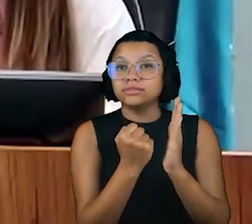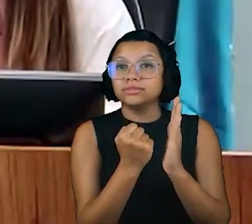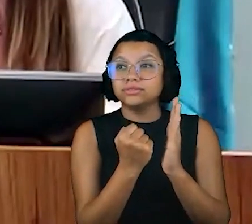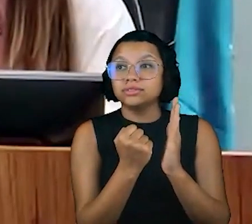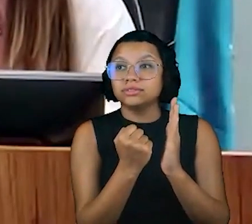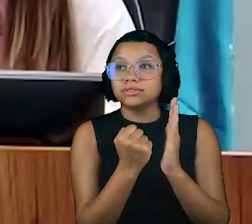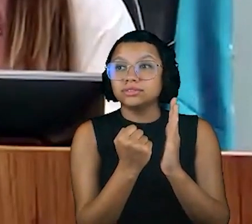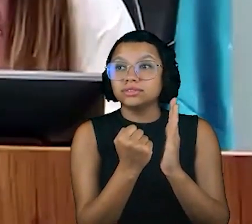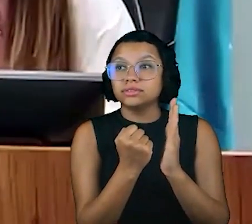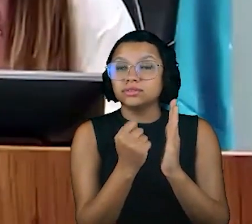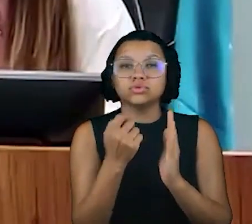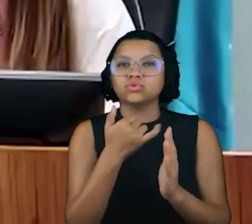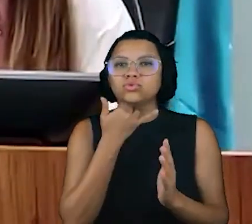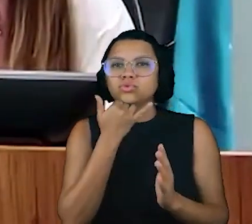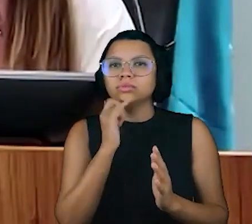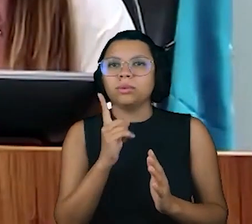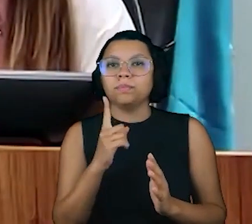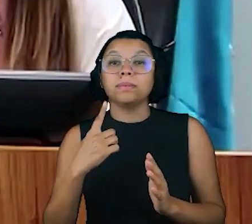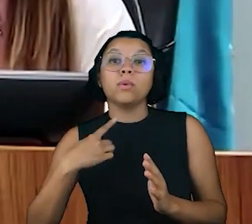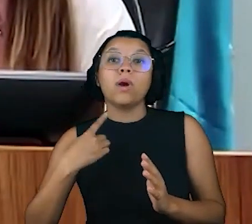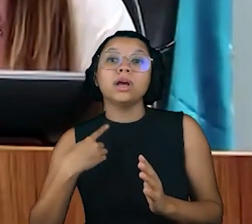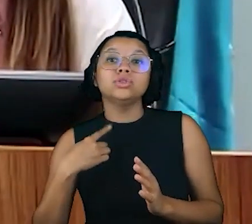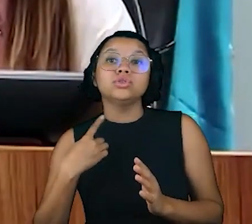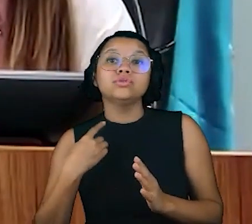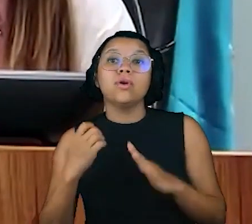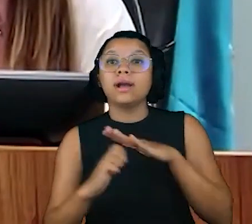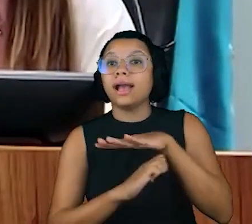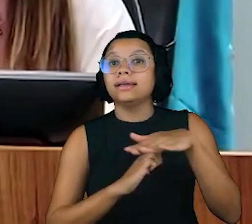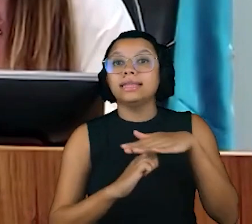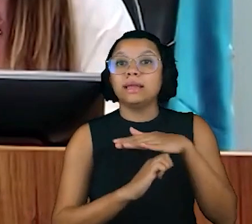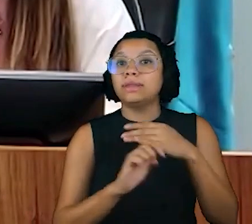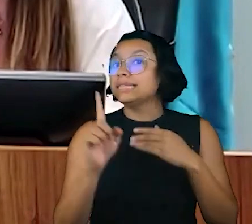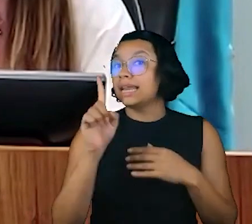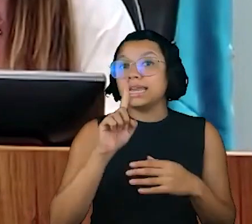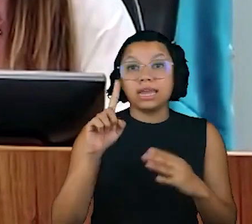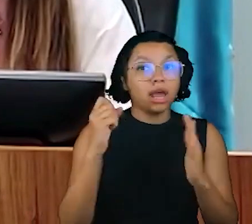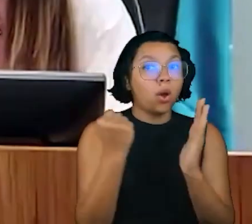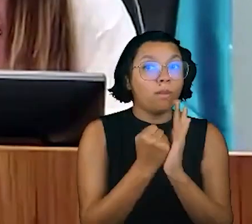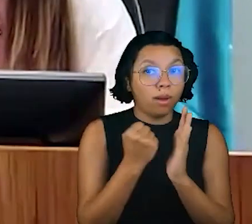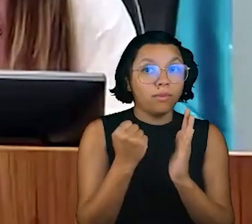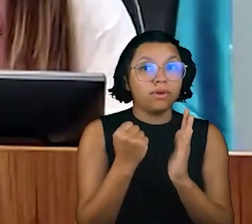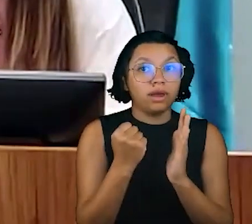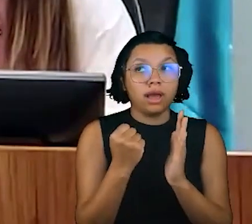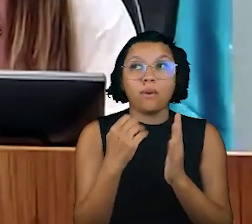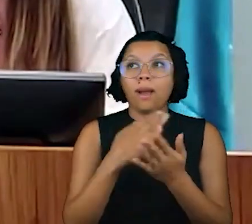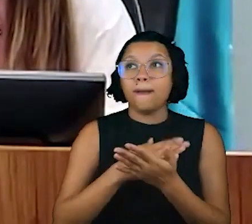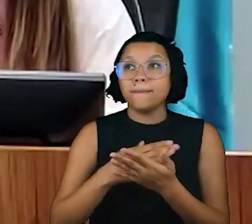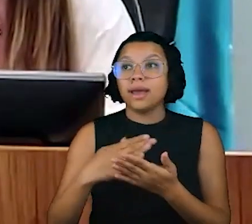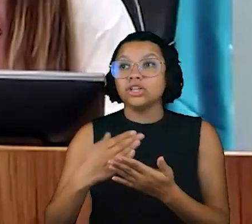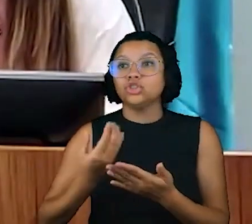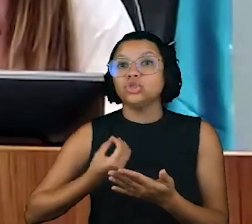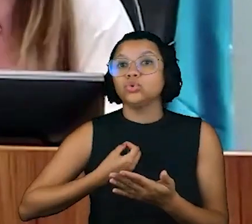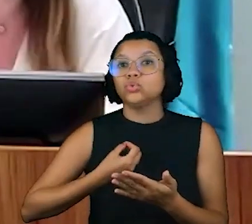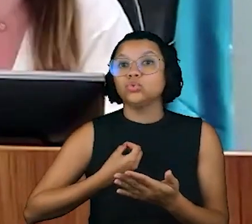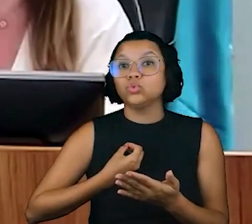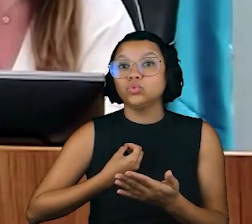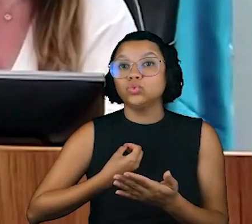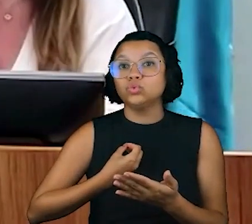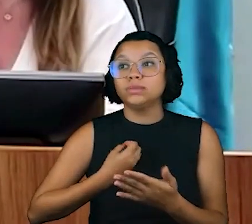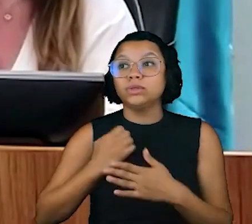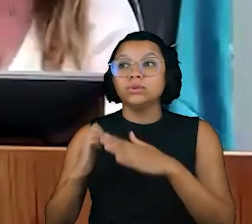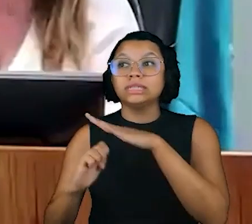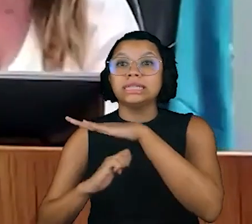pelo advogado, desculpem, da empresa não patrimonial, a partir do número da empresa patrimonial.